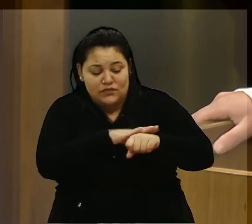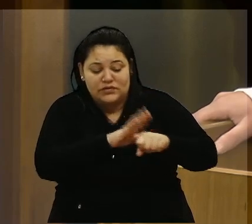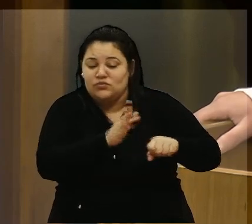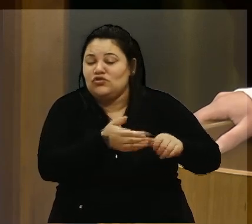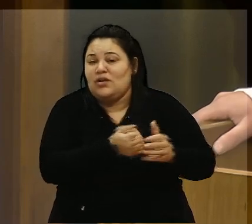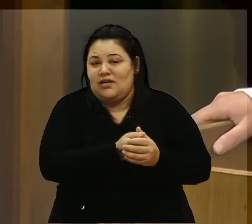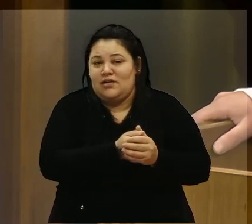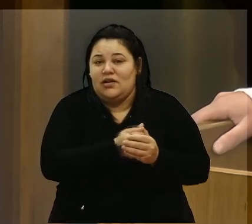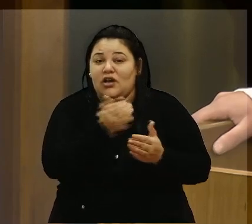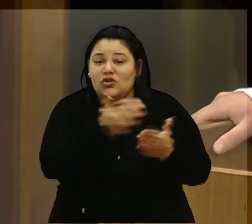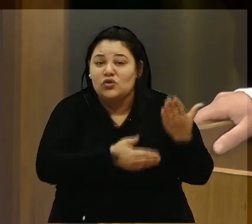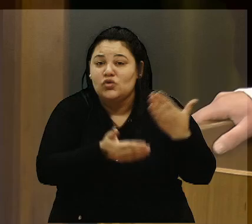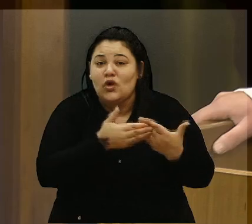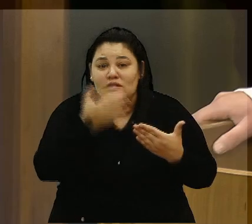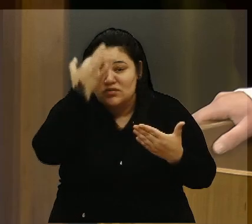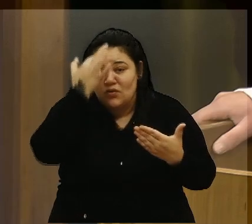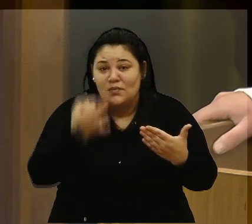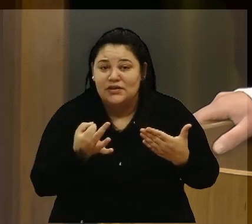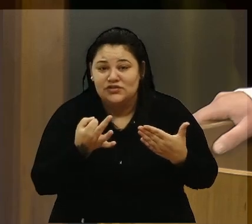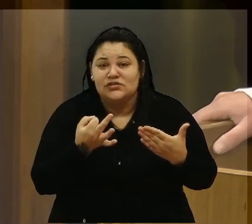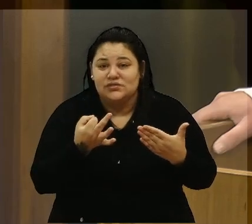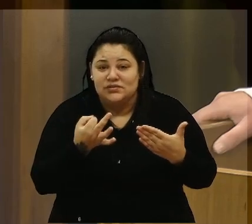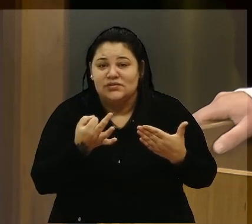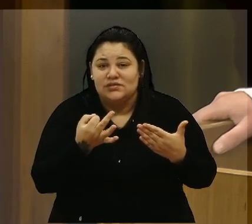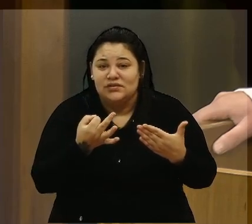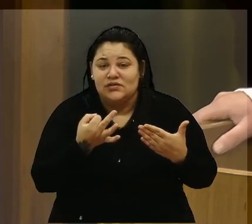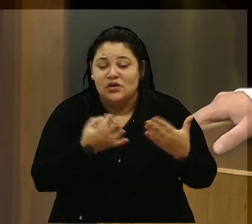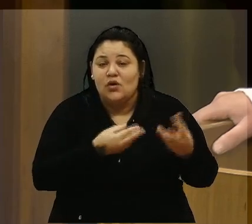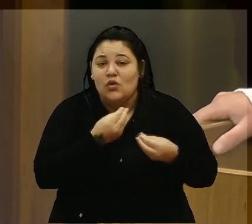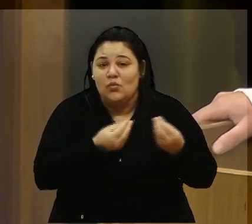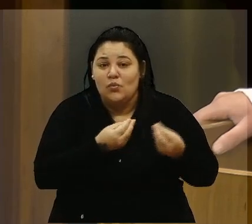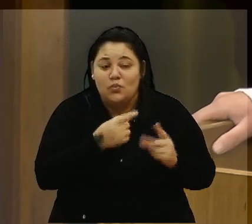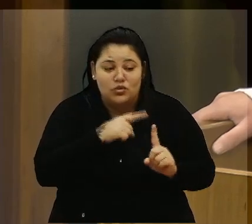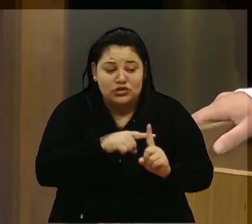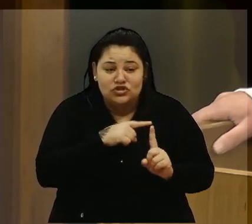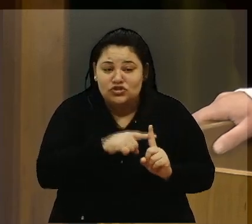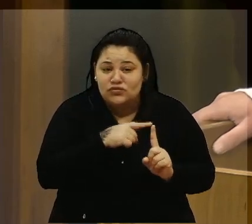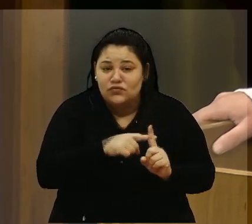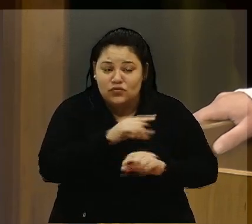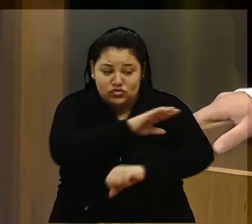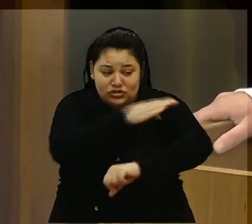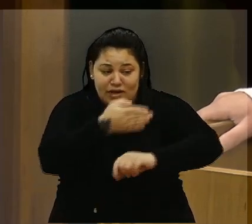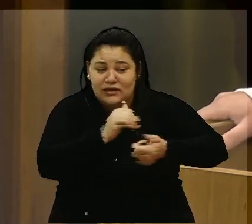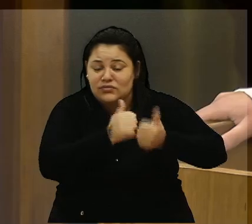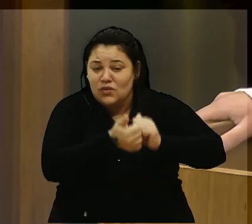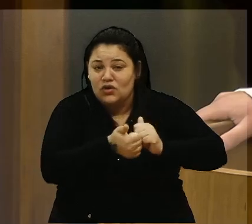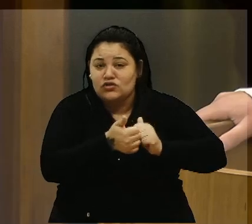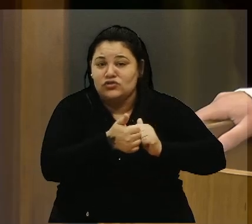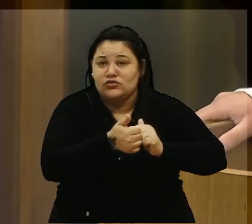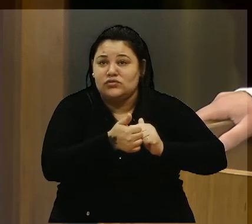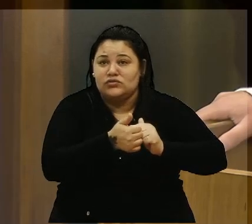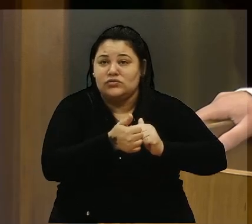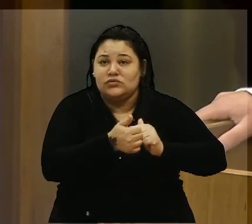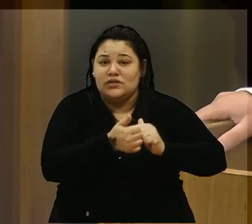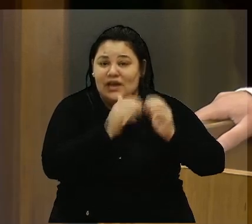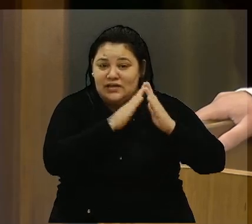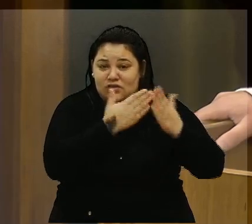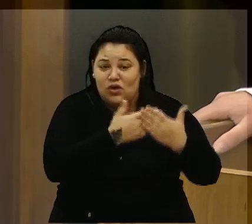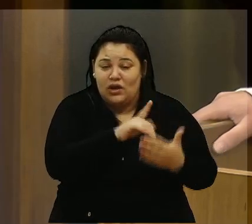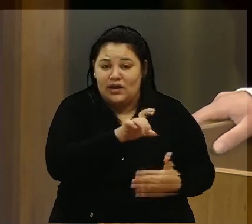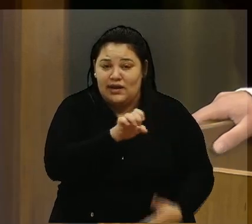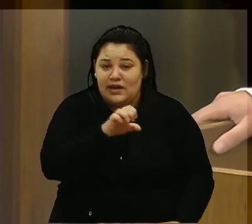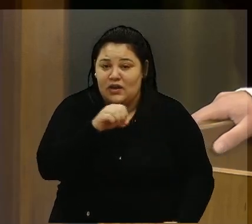Todas entendiam como algo muito positivo para a comunidade. A escola Leonel Brizola poderá